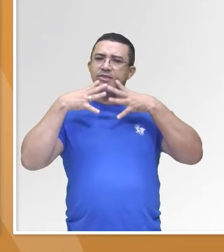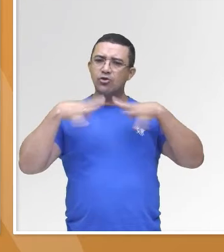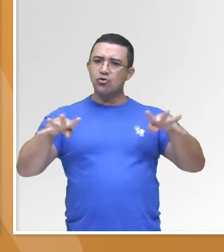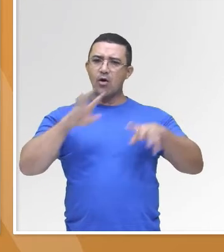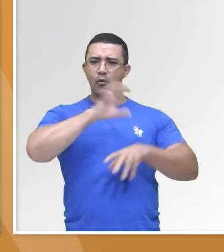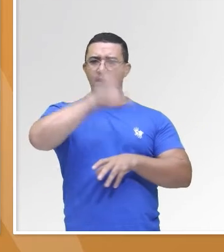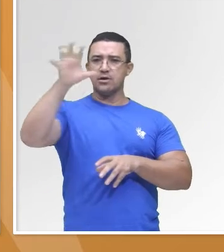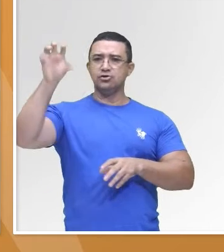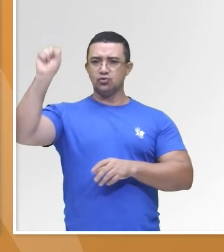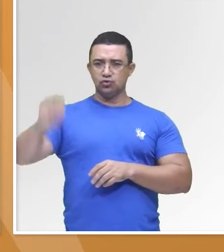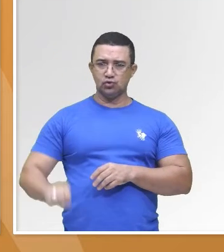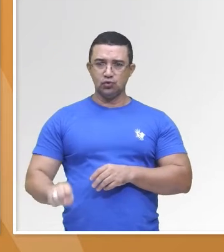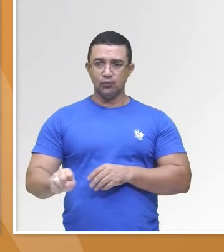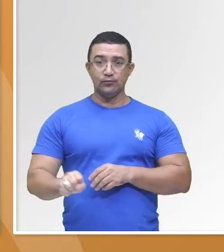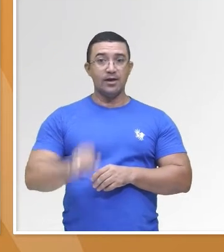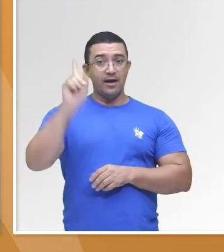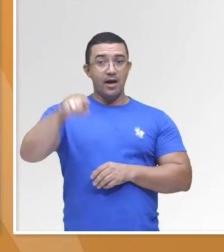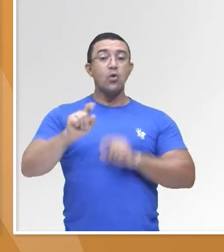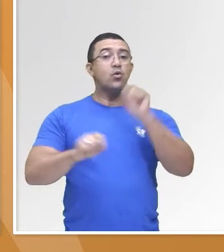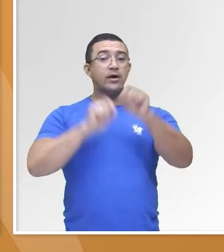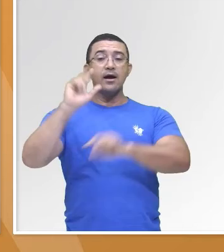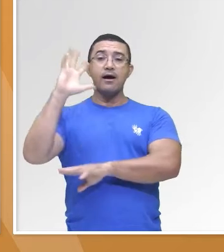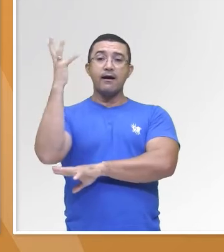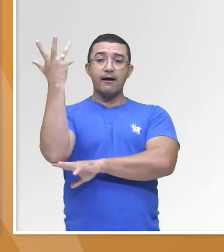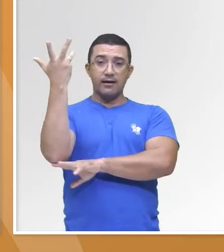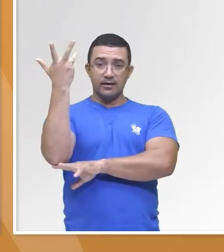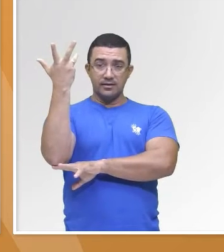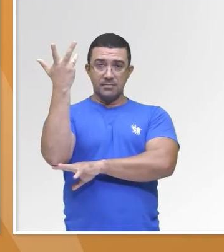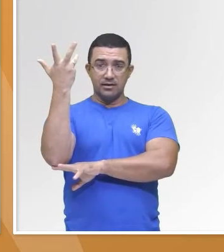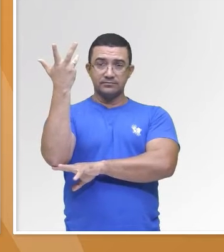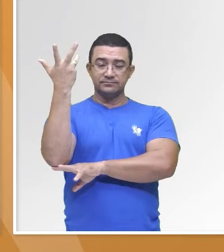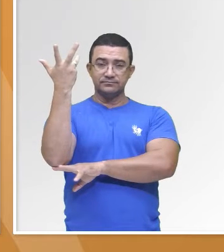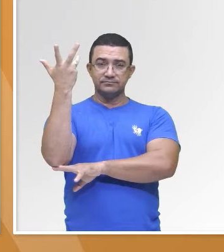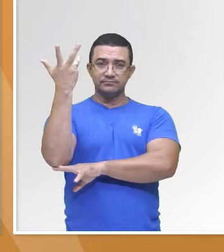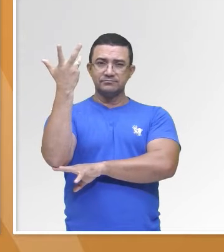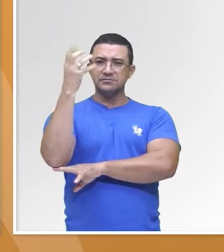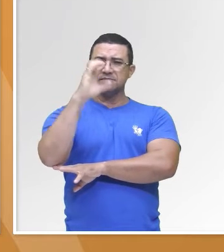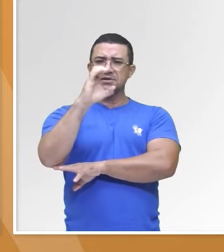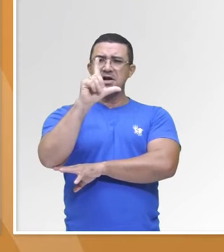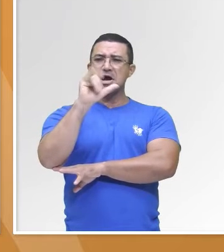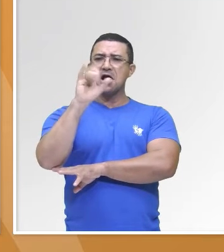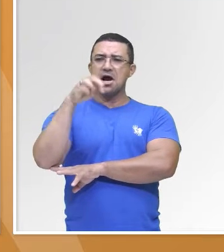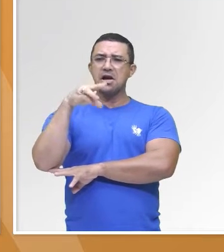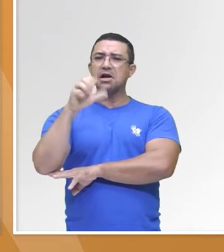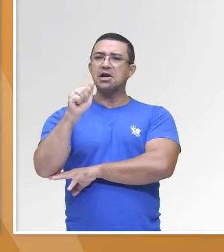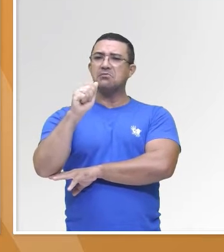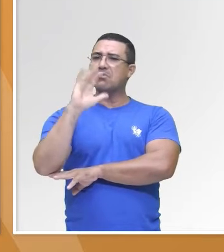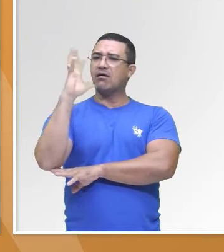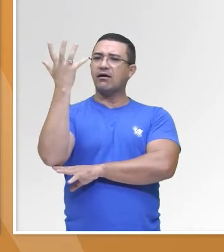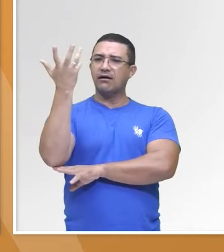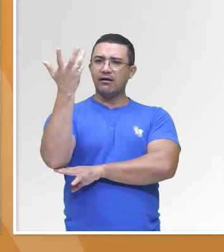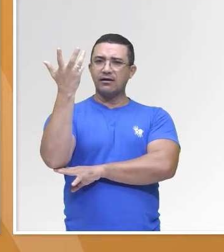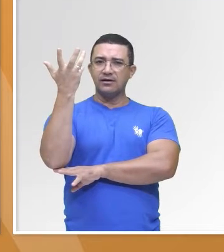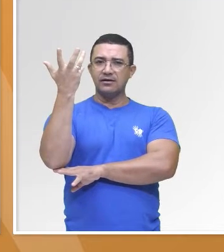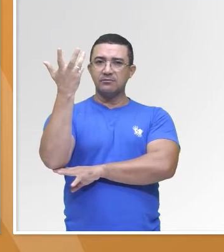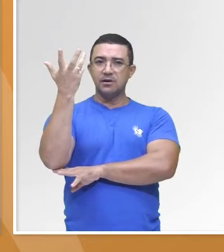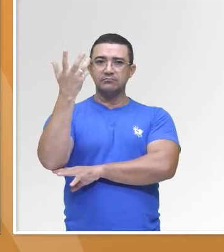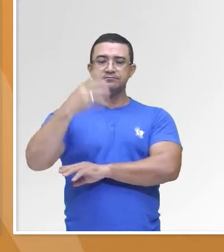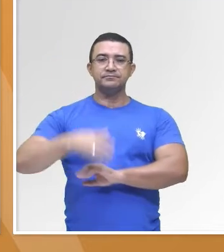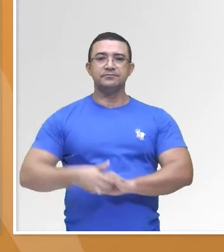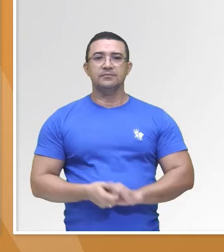sul já vai ser sobre o clima, tá? Sobre o clima da região sul, vale lembrar, tá, que o sul do